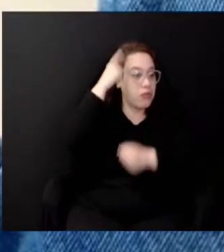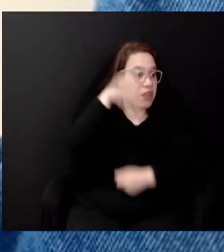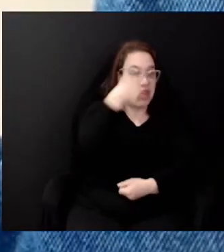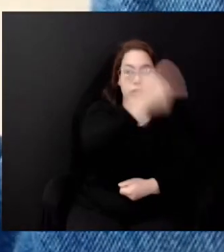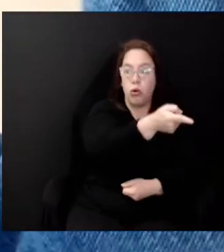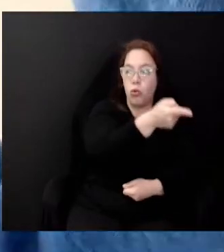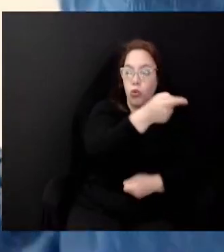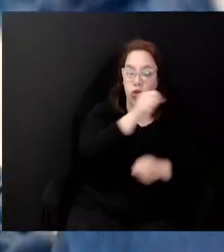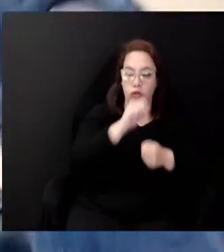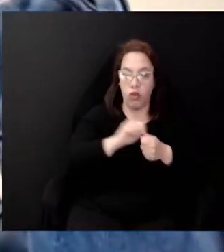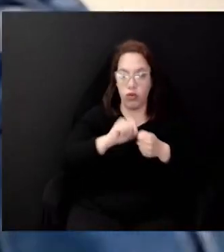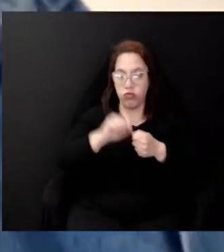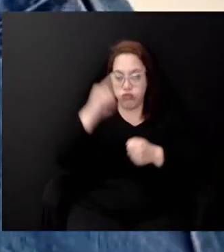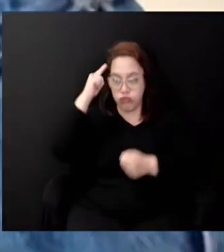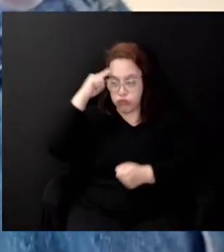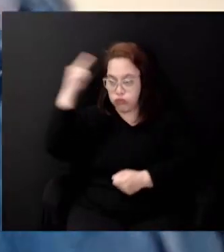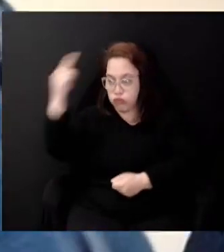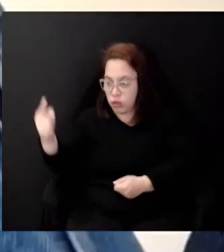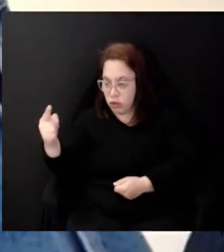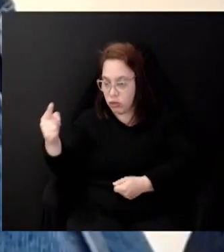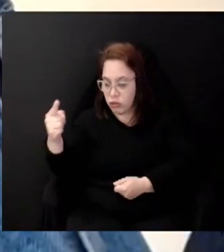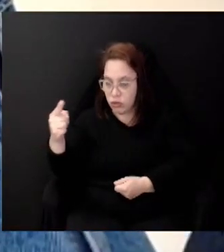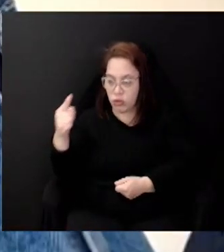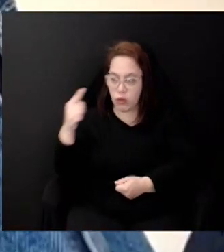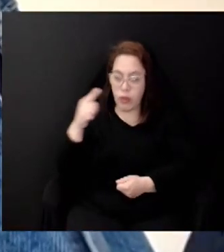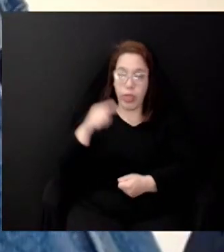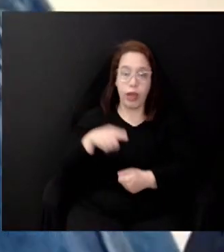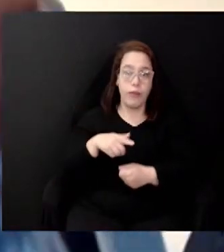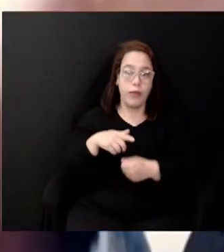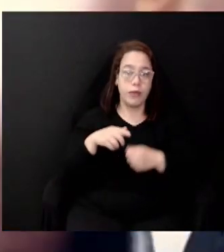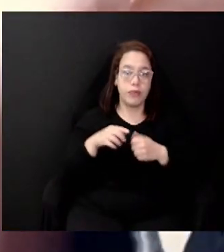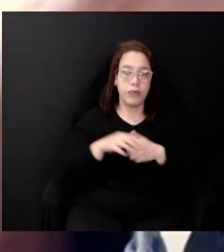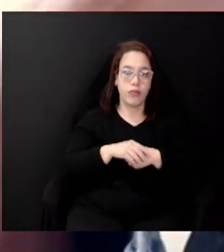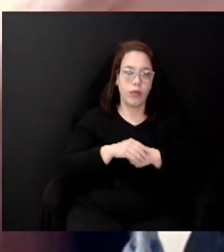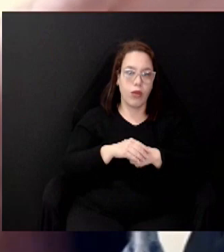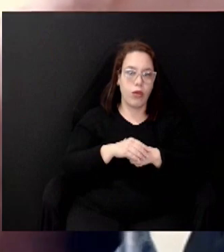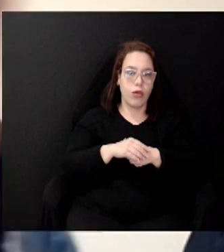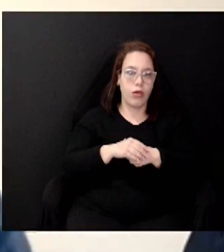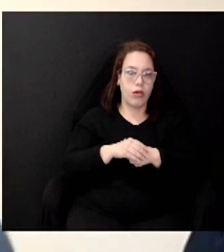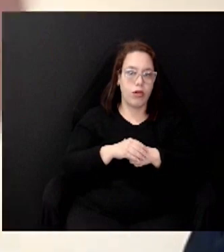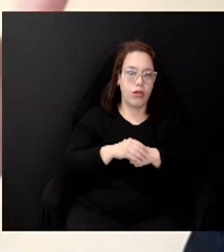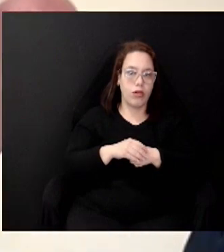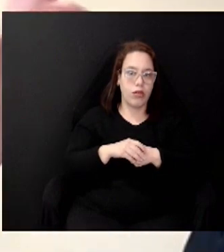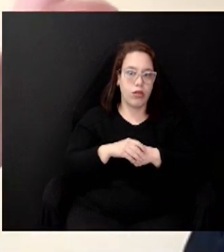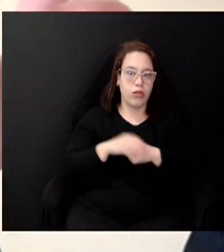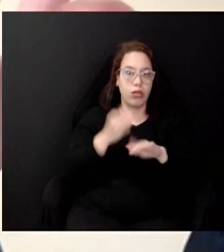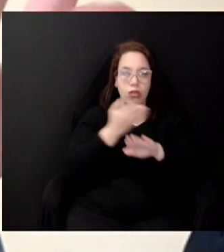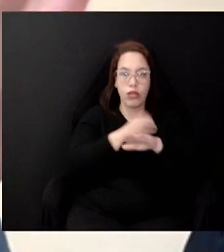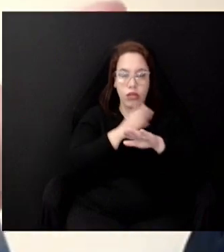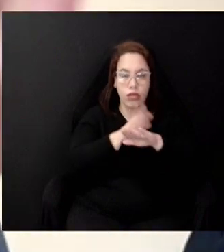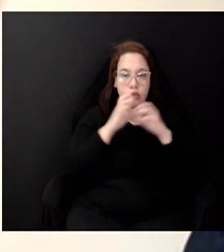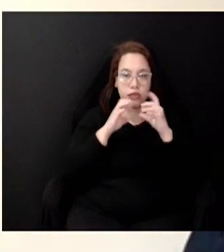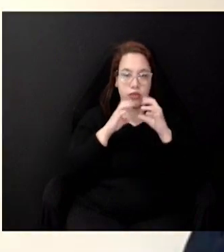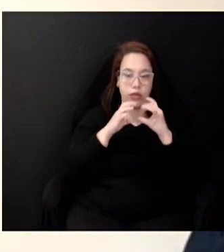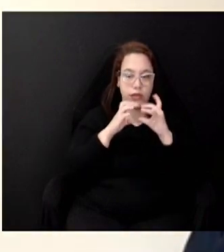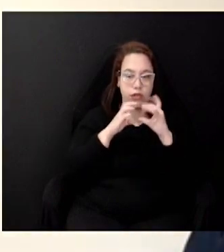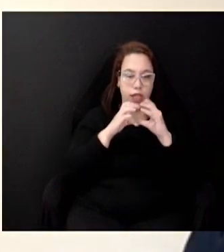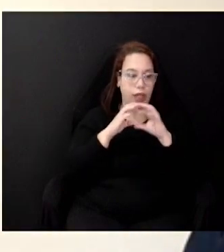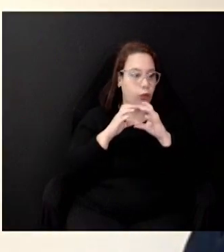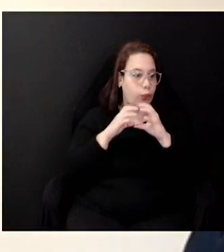pensando na demanda do dia seguinte, e a gente meio que treinou o nosso cérebro a funcionar assim.